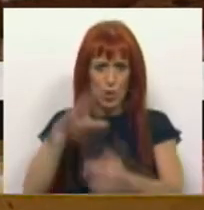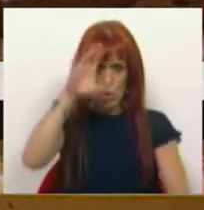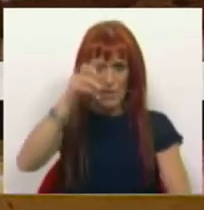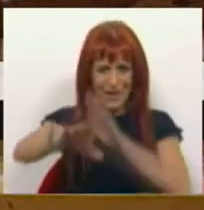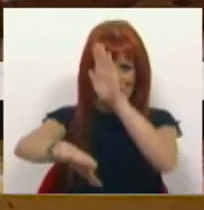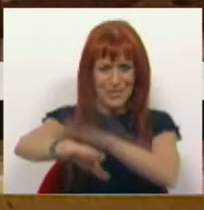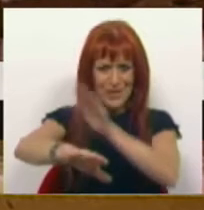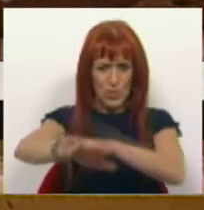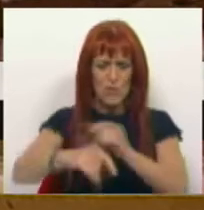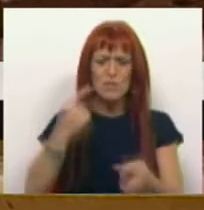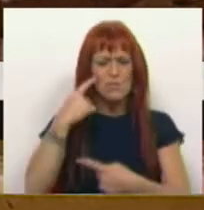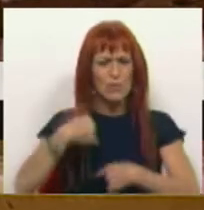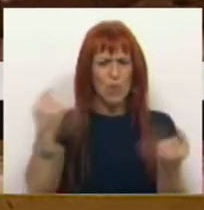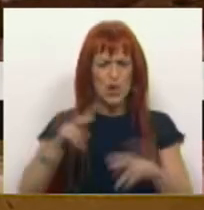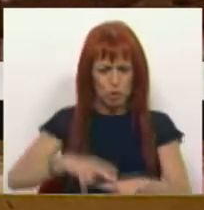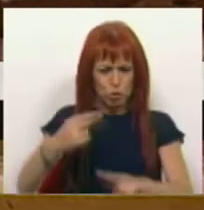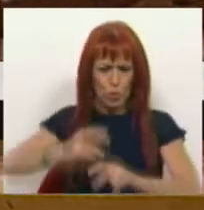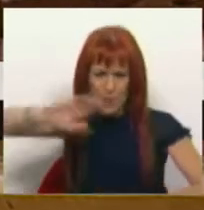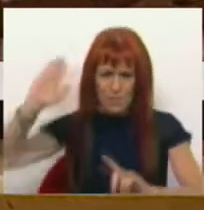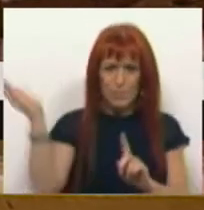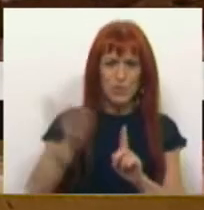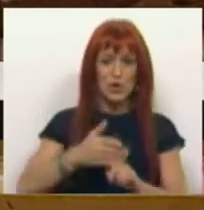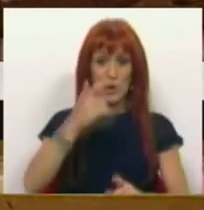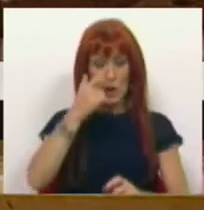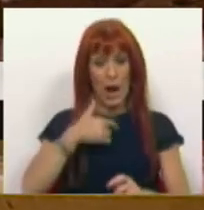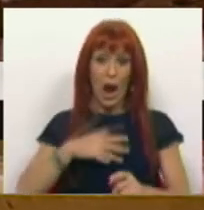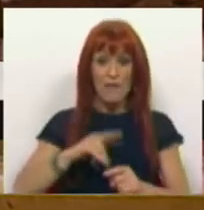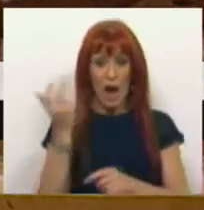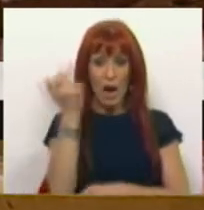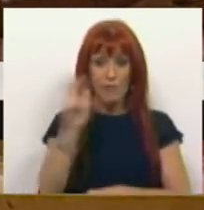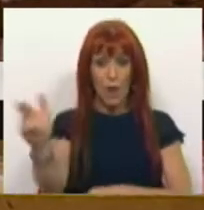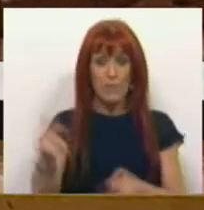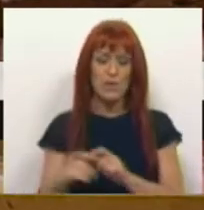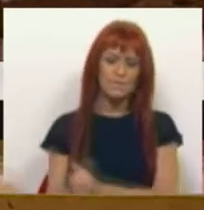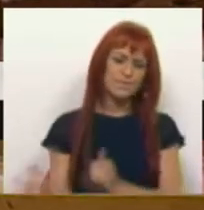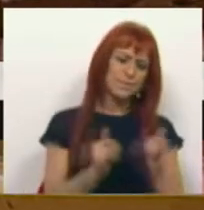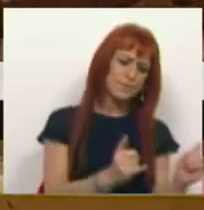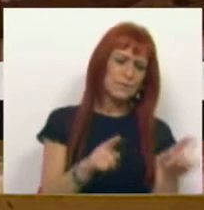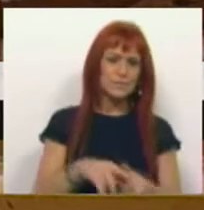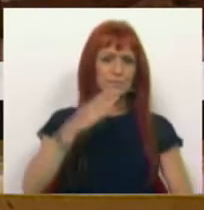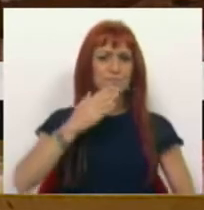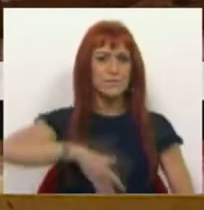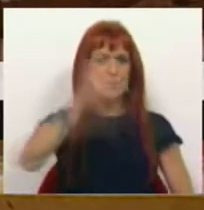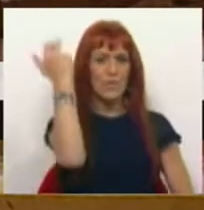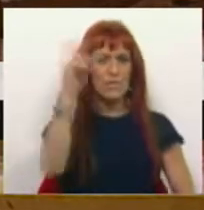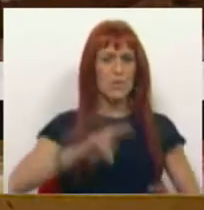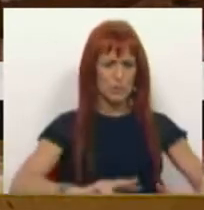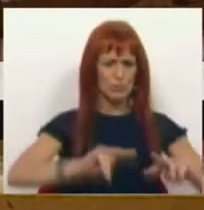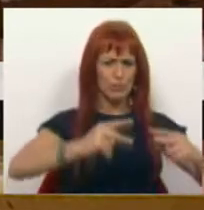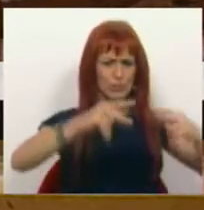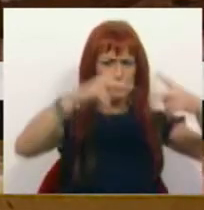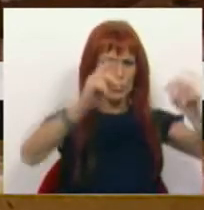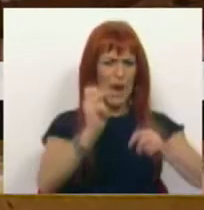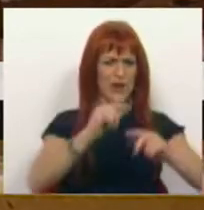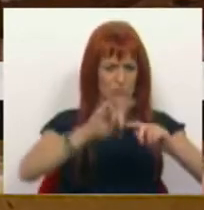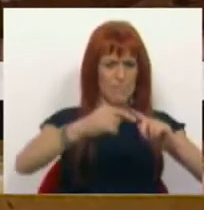da direita configuraram uma dupla penalização para quem quisesse reformar-se. Por um lado, a idade da reforma passou a aumentar todos